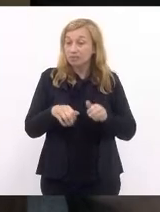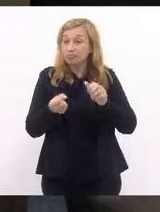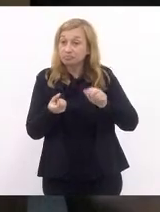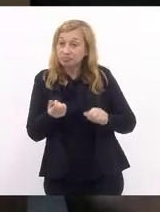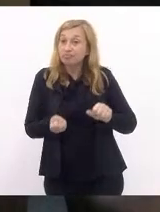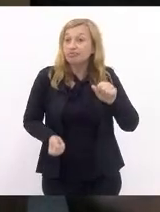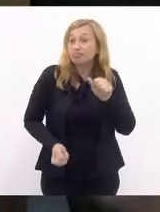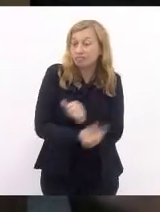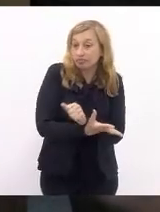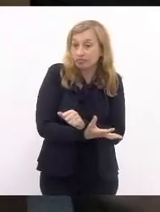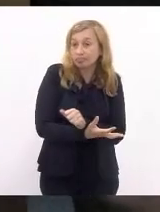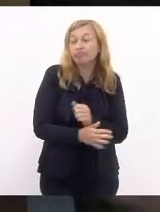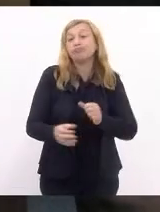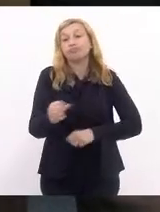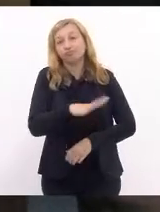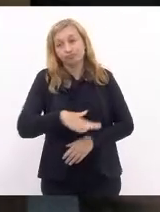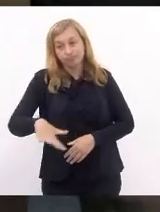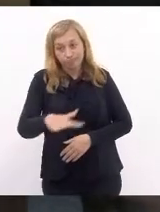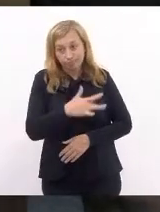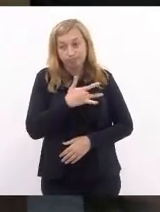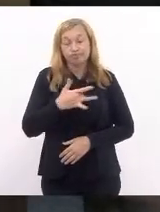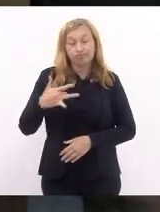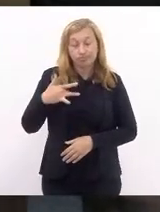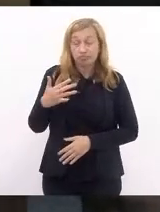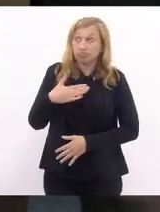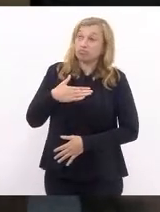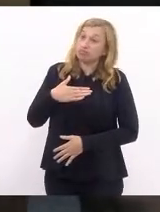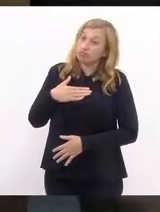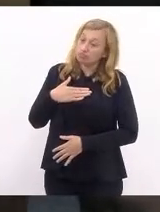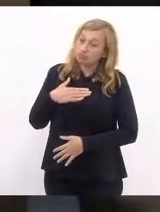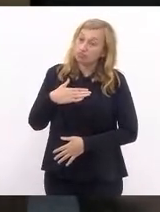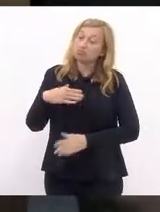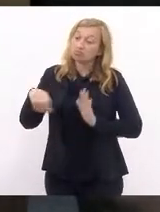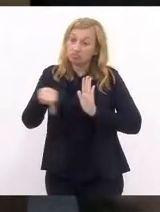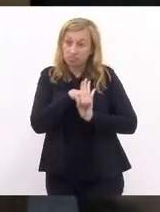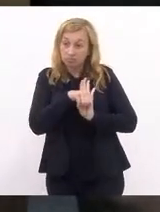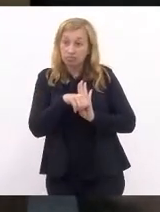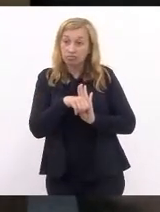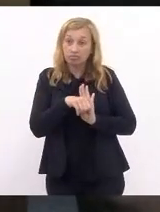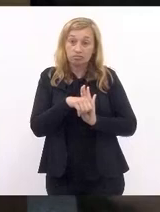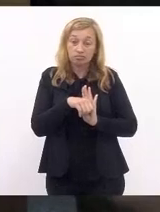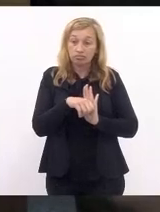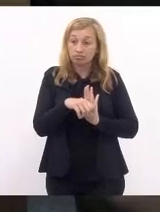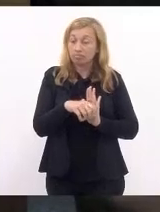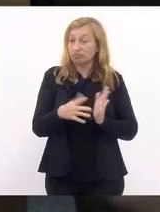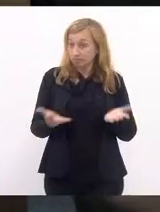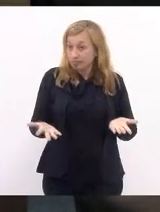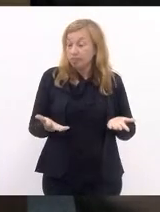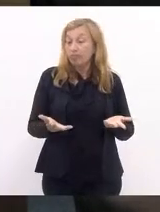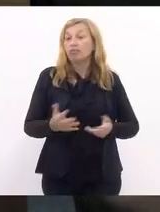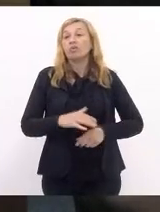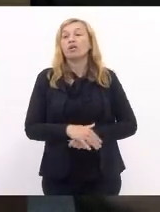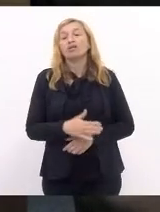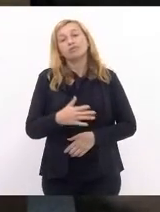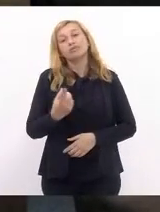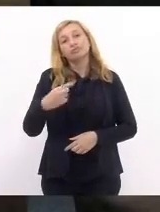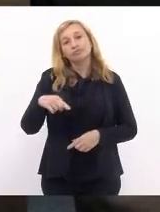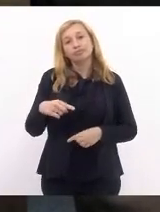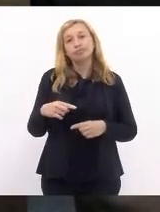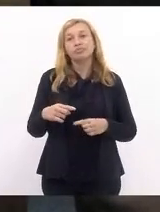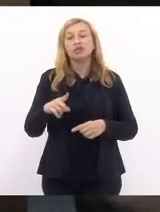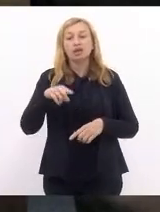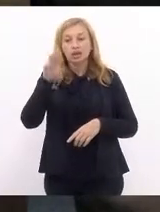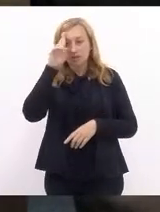corrupção na área da saúde que para mim é crime hediondo é mas Em contrapartida seu